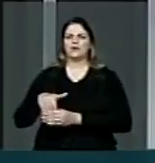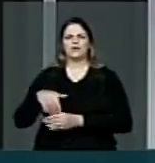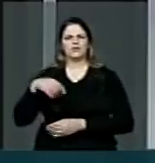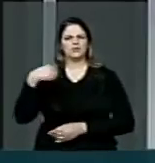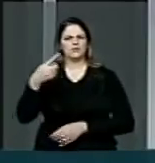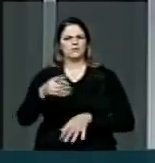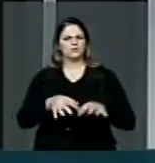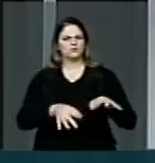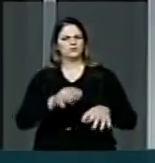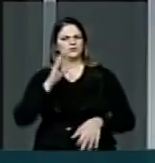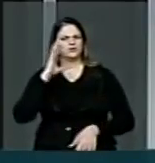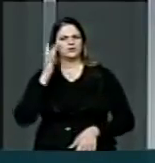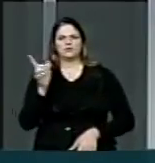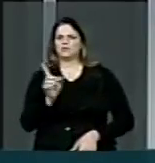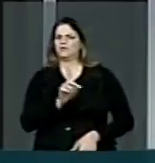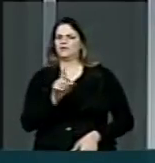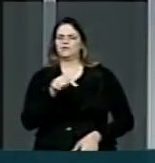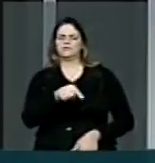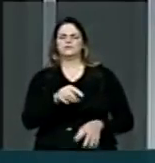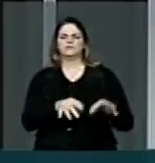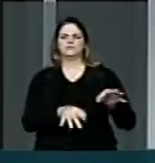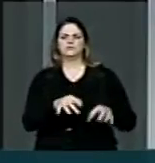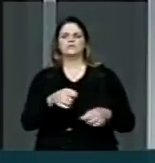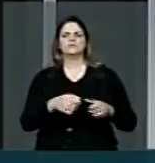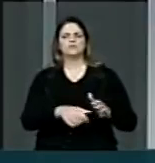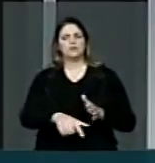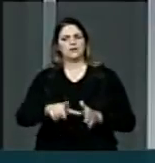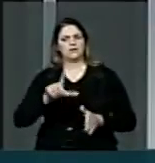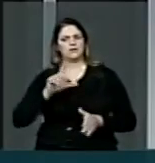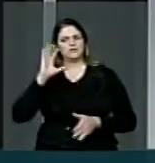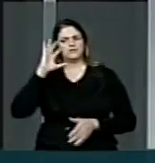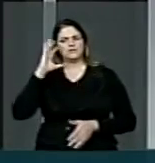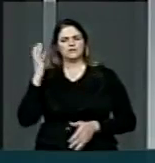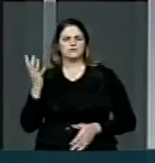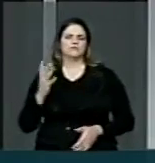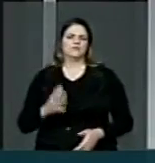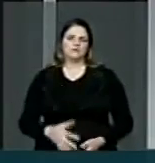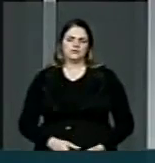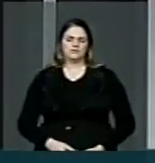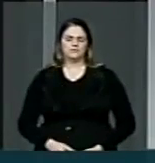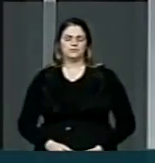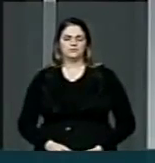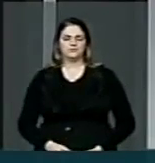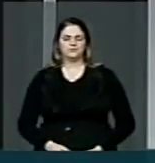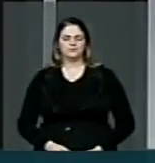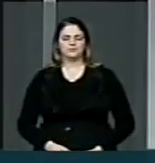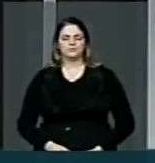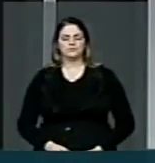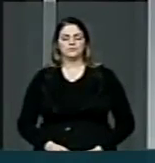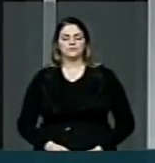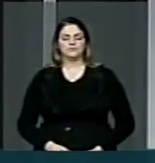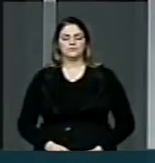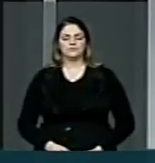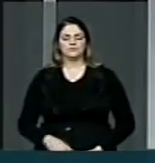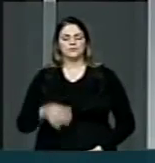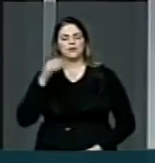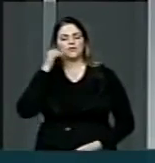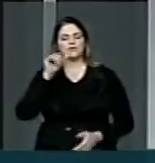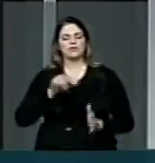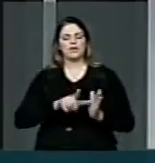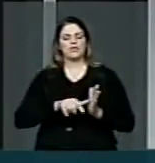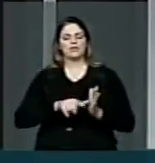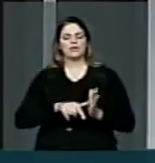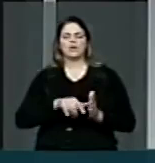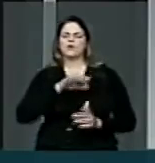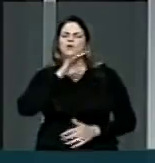Justiça tem que julgar antes da diplomação dos candidatos. Isso gera um